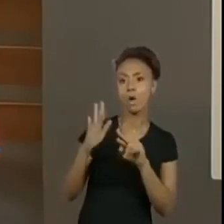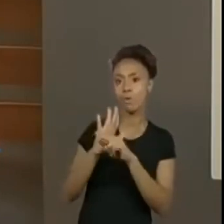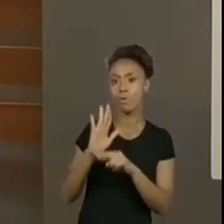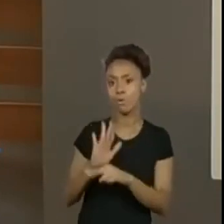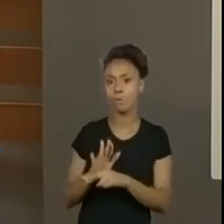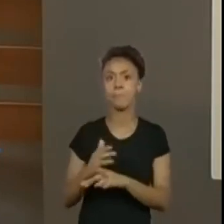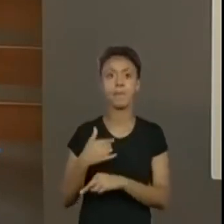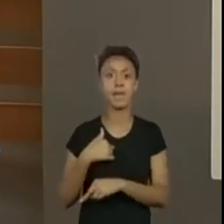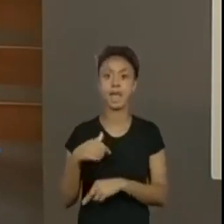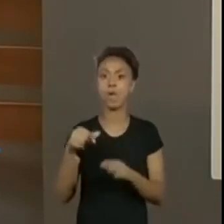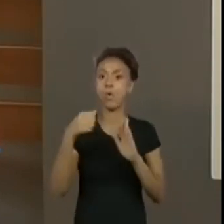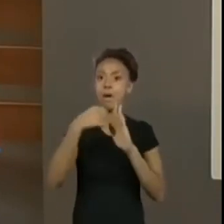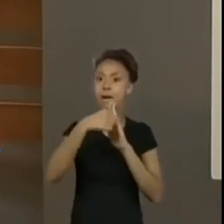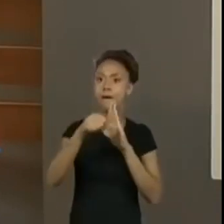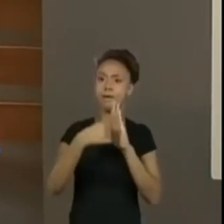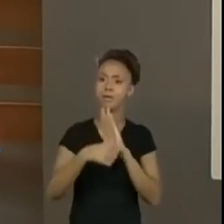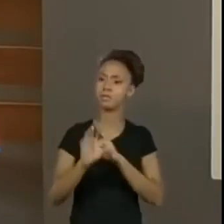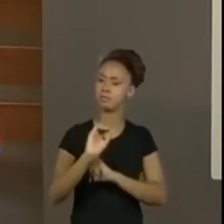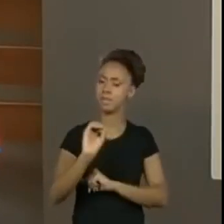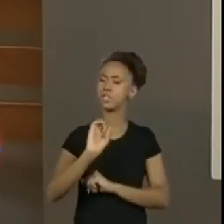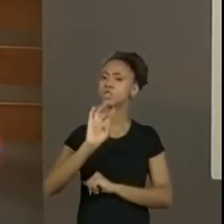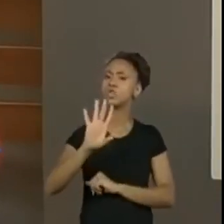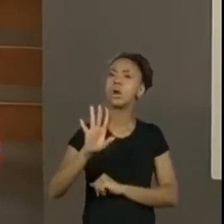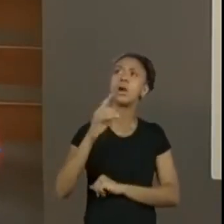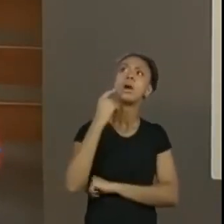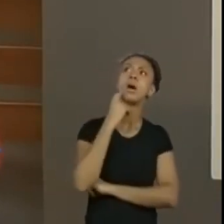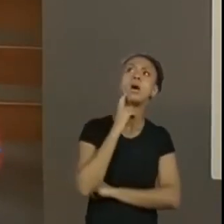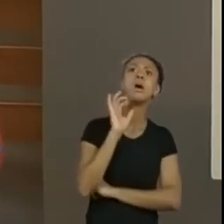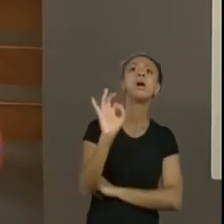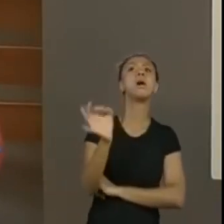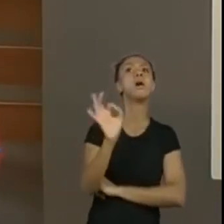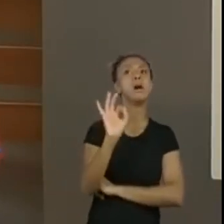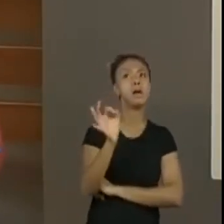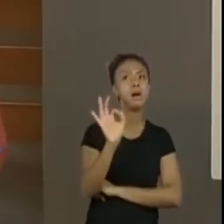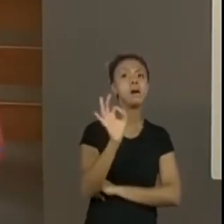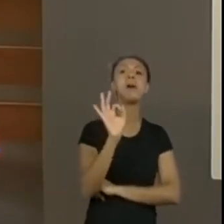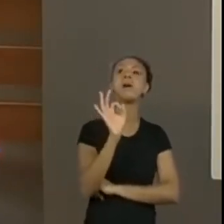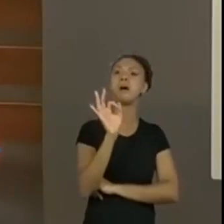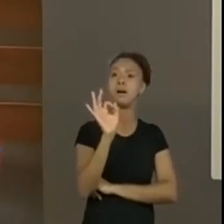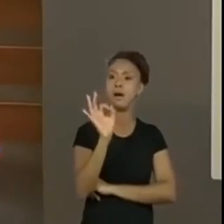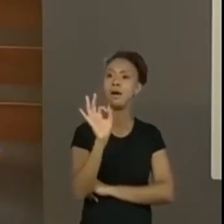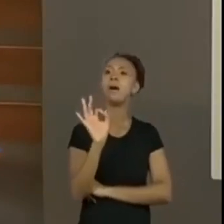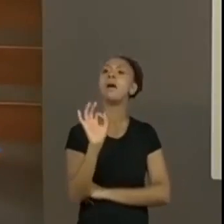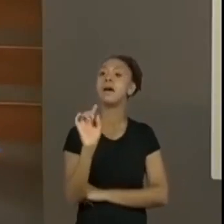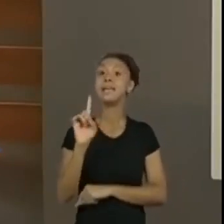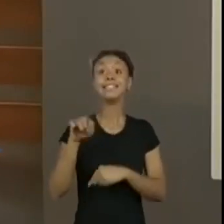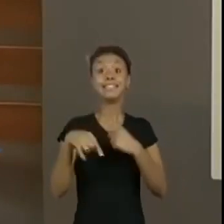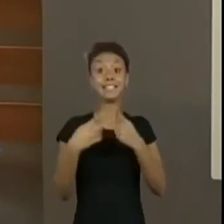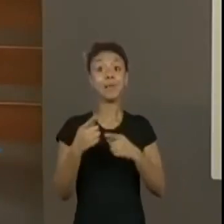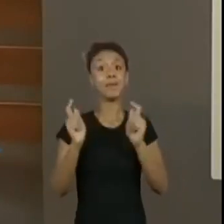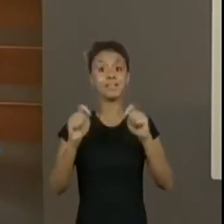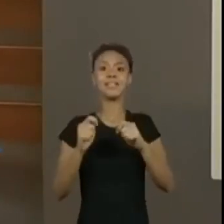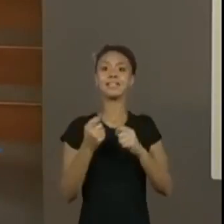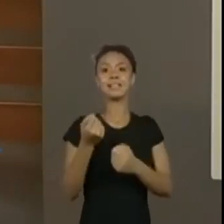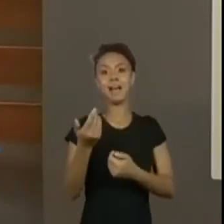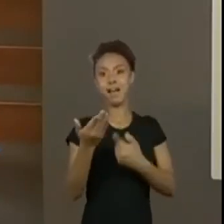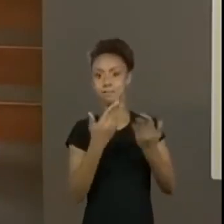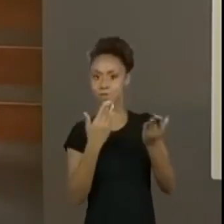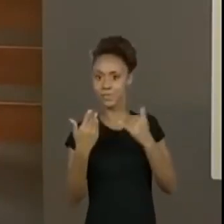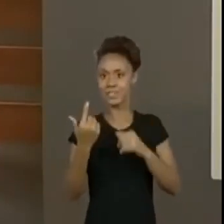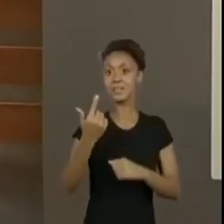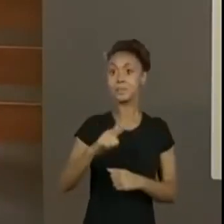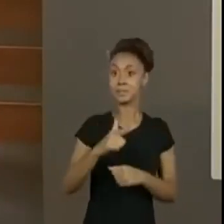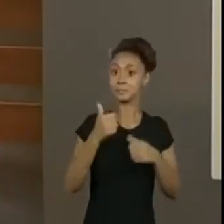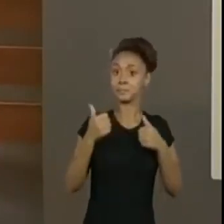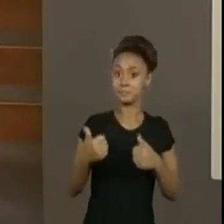vou ler, não vou marcar nada, só vai ouvindo. Ah, é isso mesmo. Isso, depois a gente conversa mais um pouquinho. Então, vamos lá?